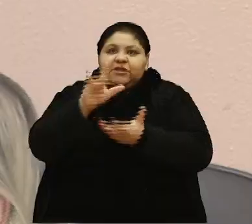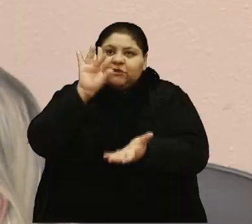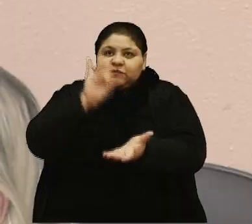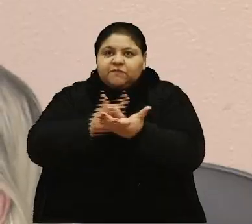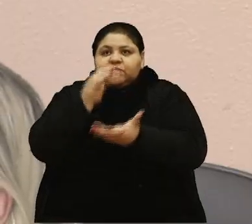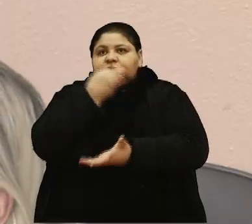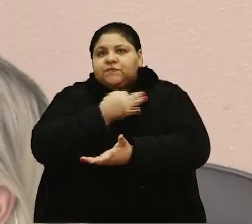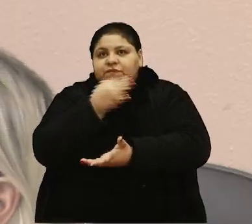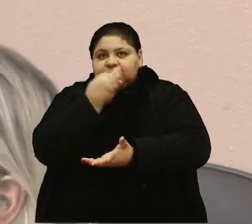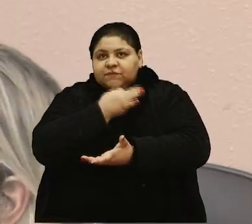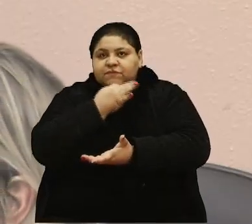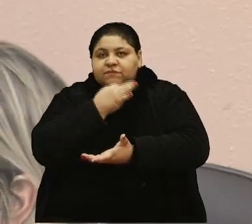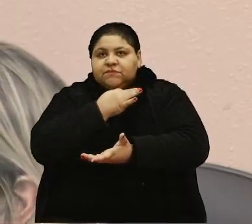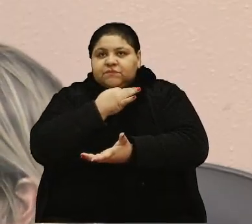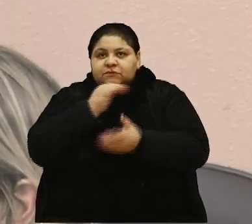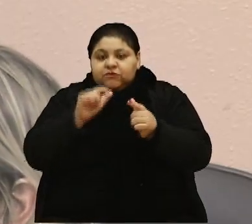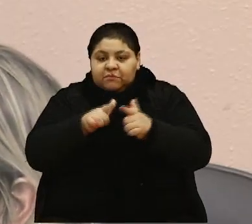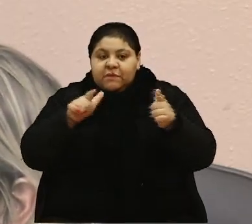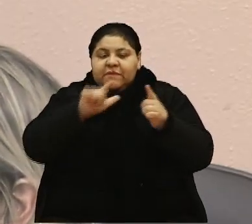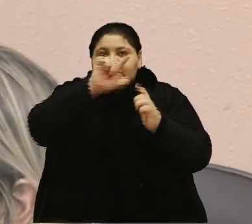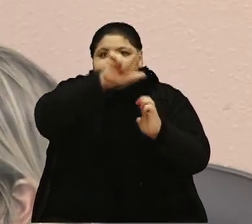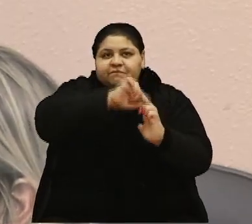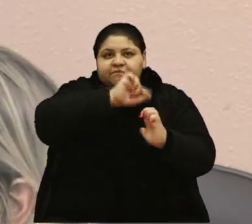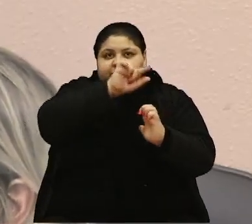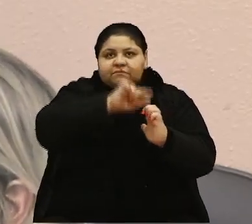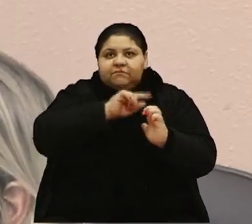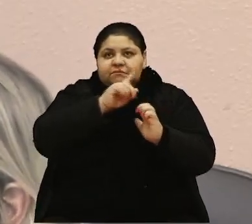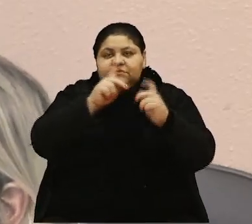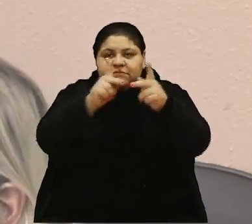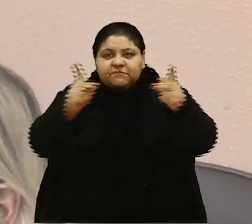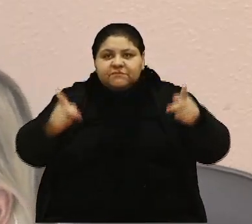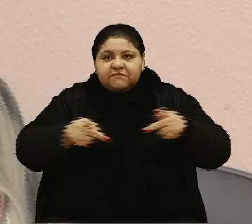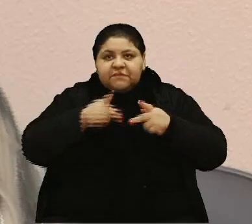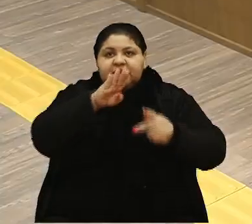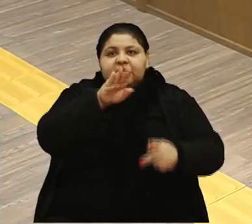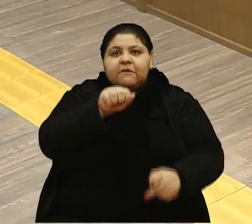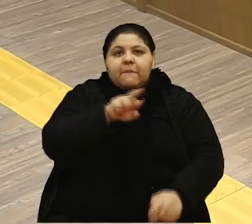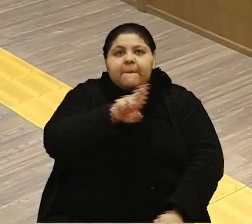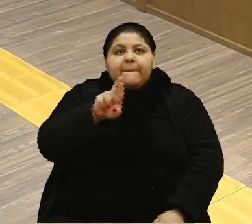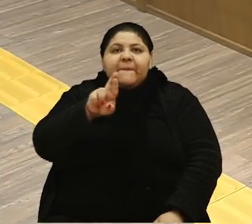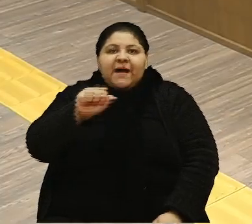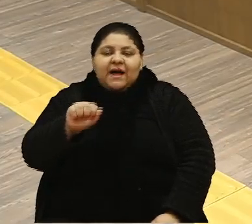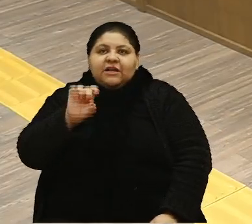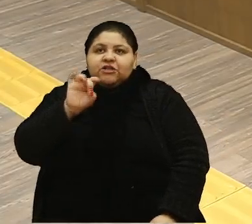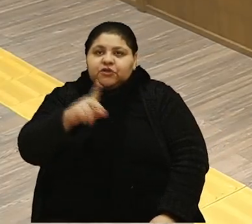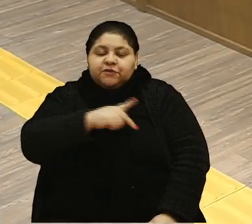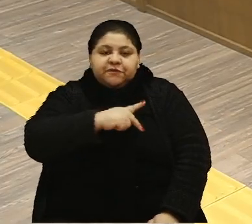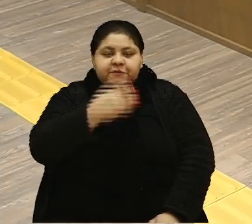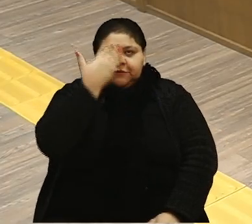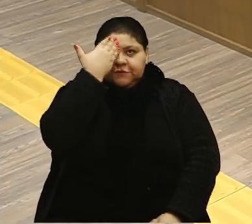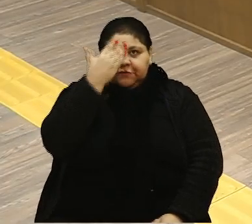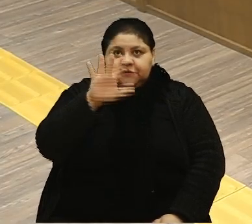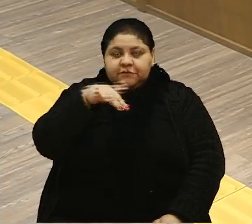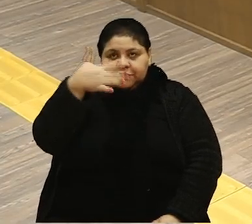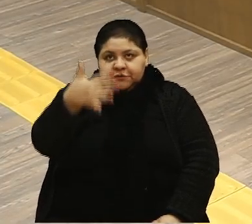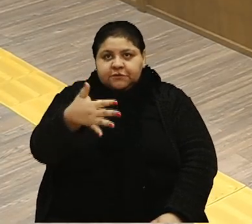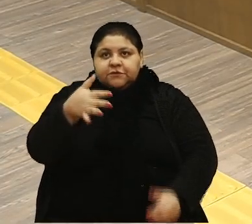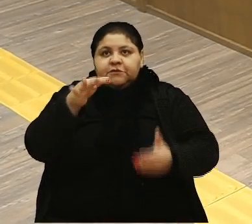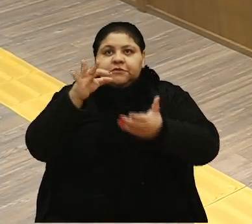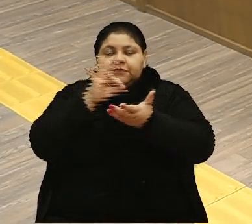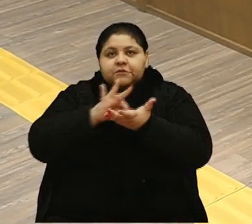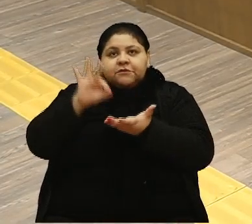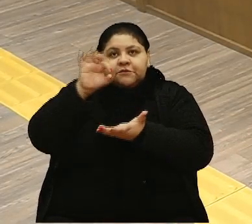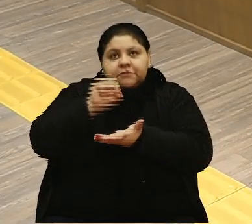Caxias do Sul como uma grande empresa que é a Pizza do Barra. Seria isso, presidente. Obrigado, vereador. Próximo vereador inscrito,